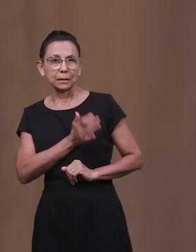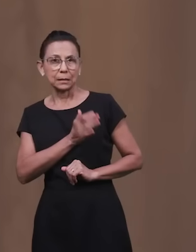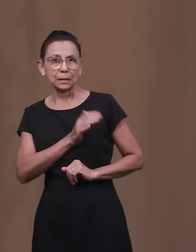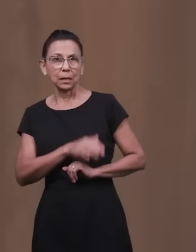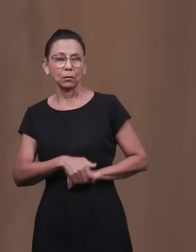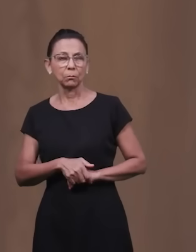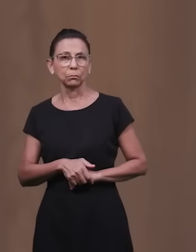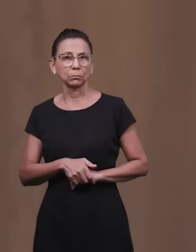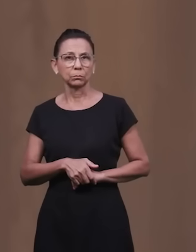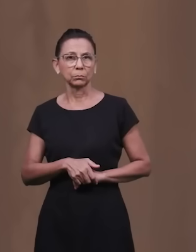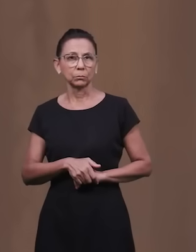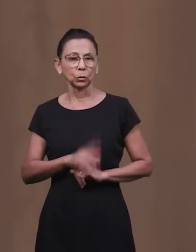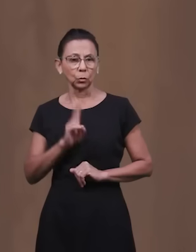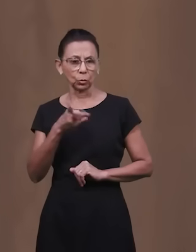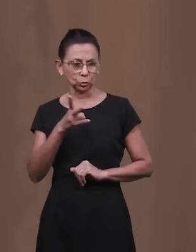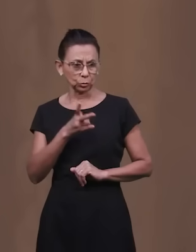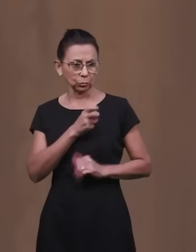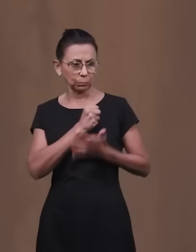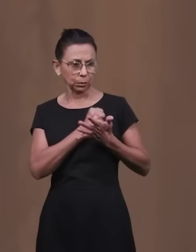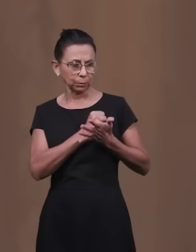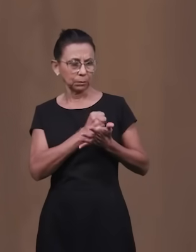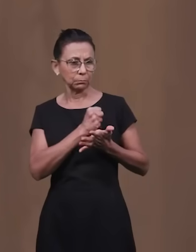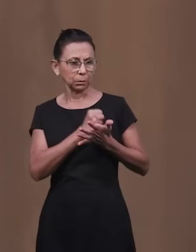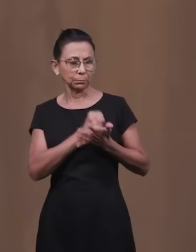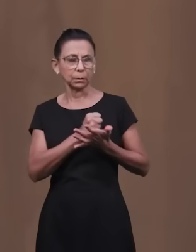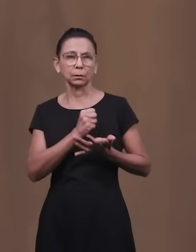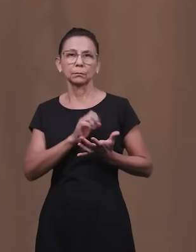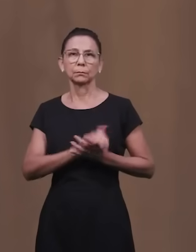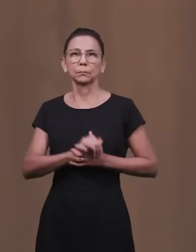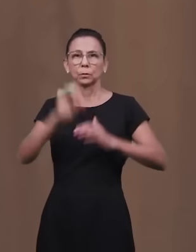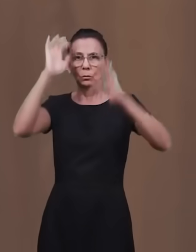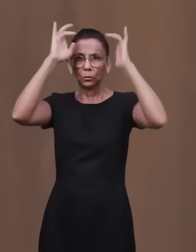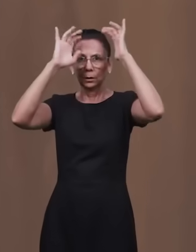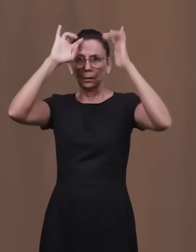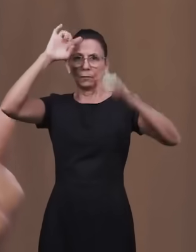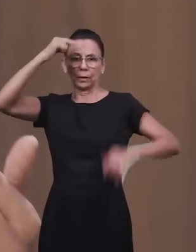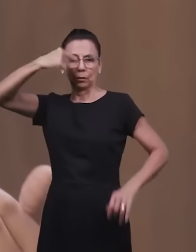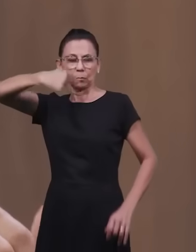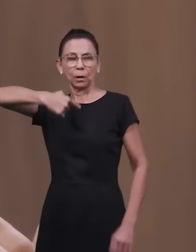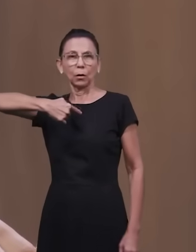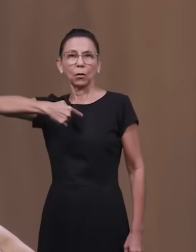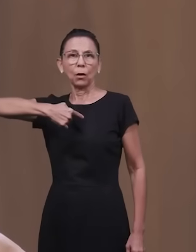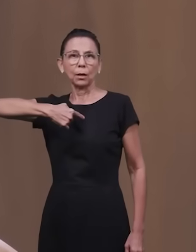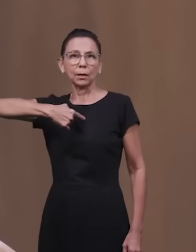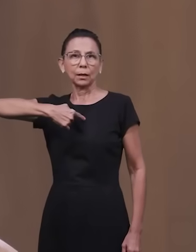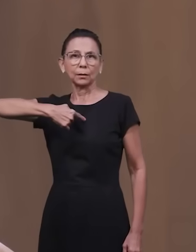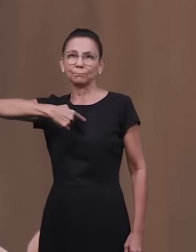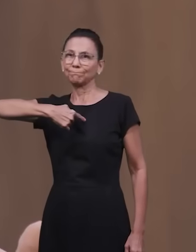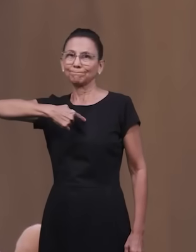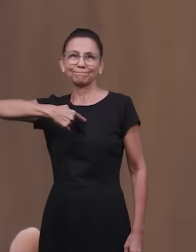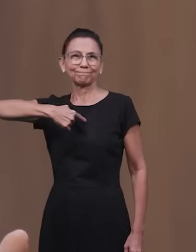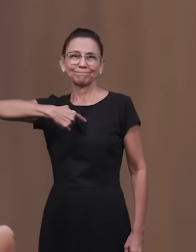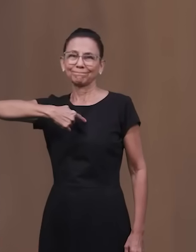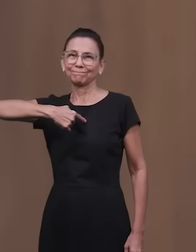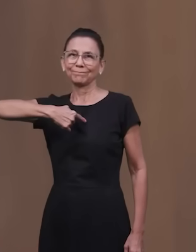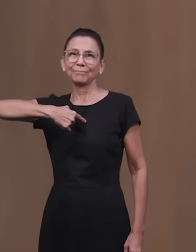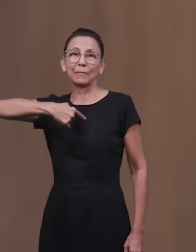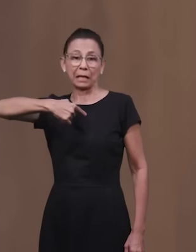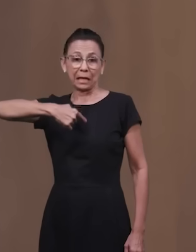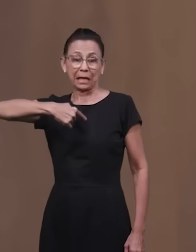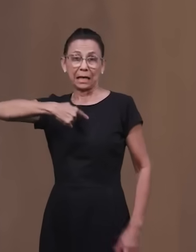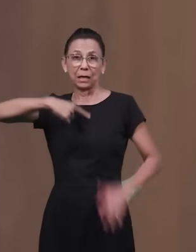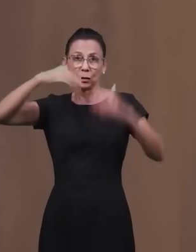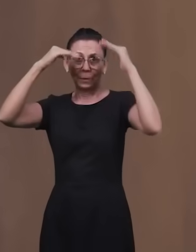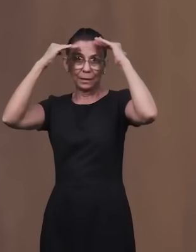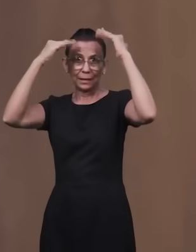com... E vai funcionar, isso não existe. Ele não vai dar uma ordem e o corpo vai obedecer, não. Ele